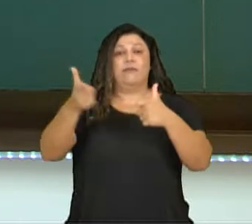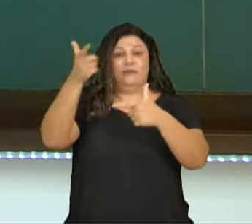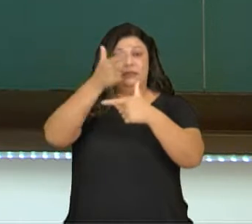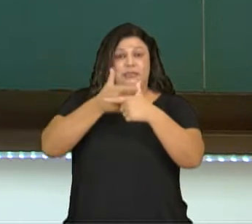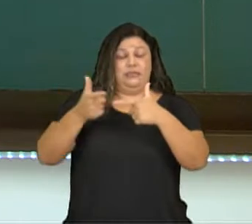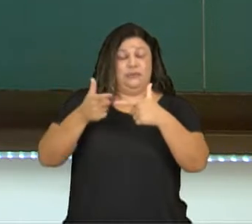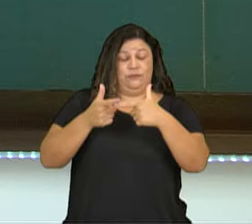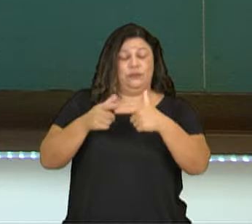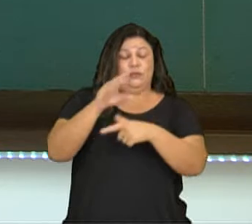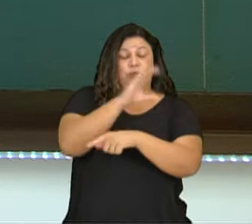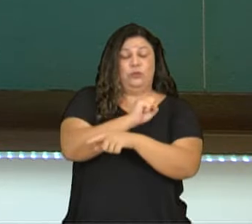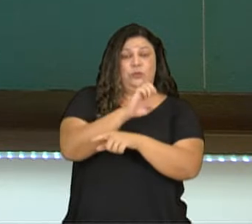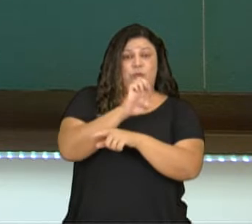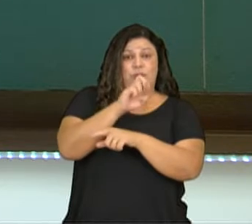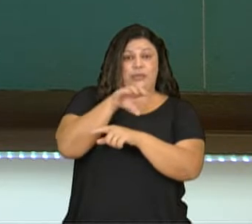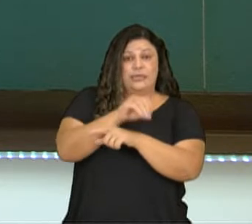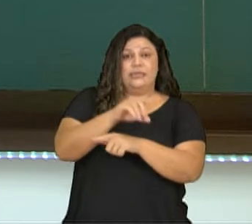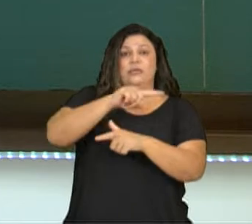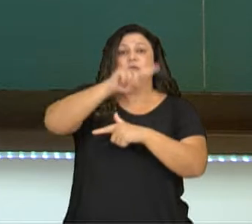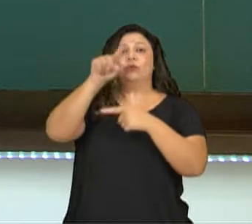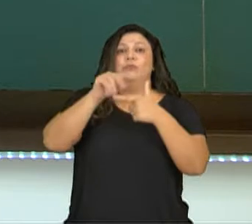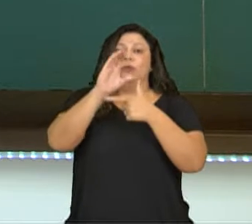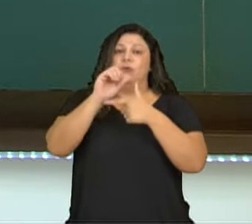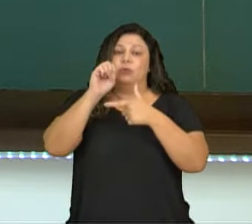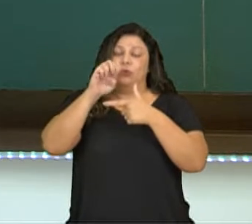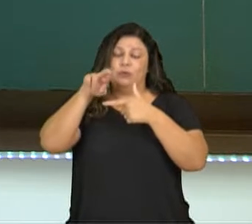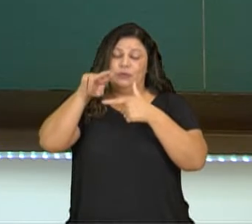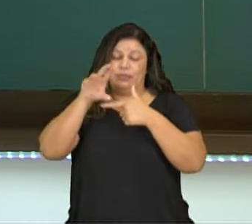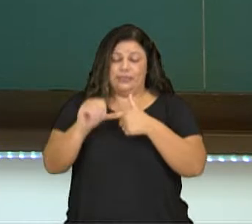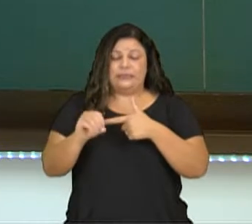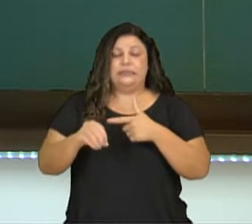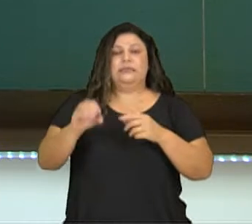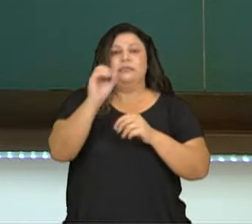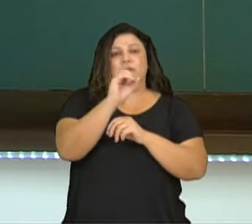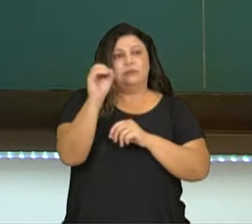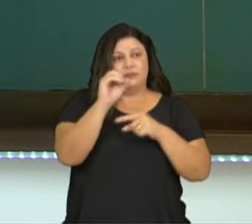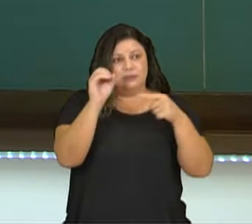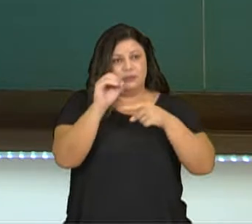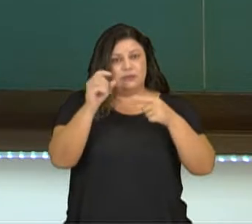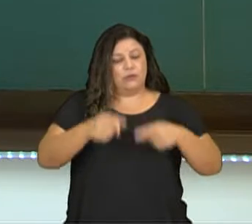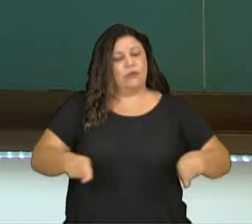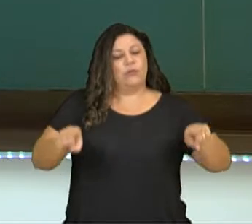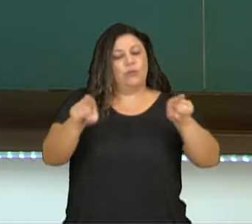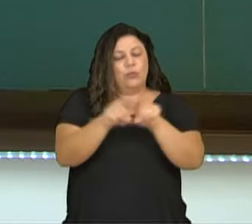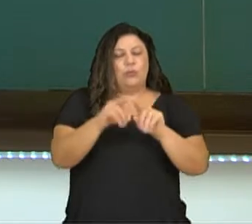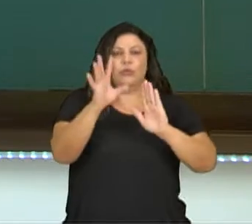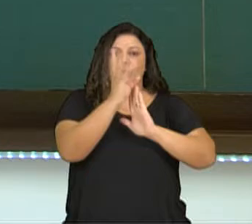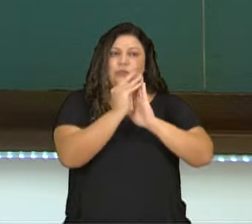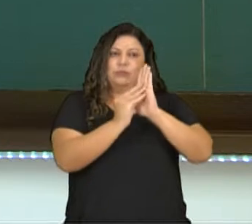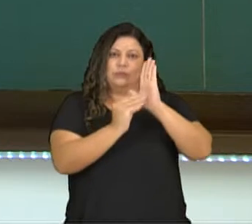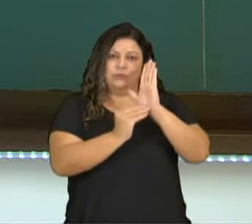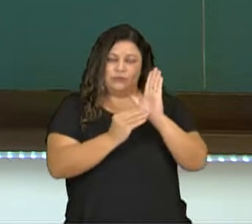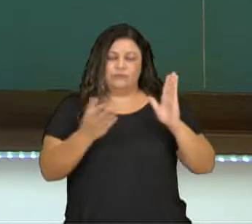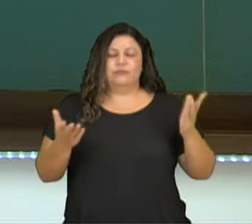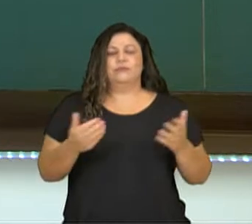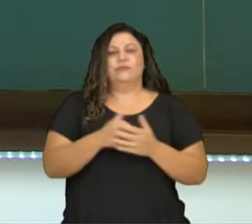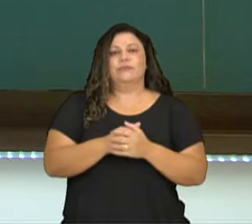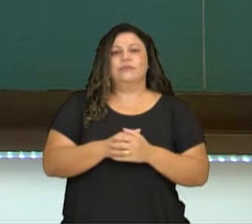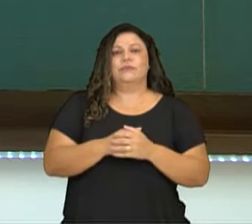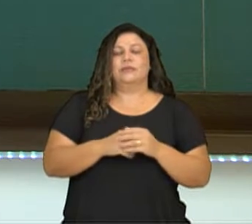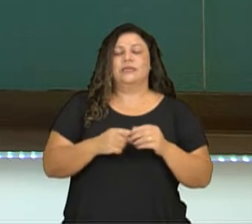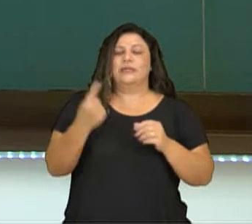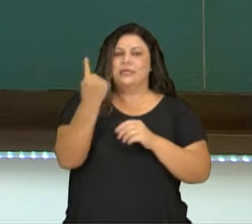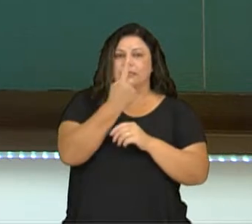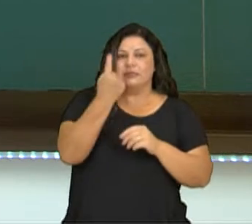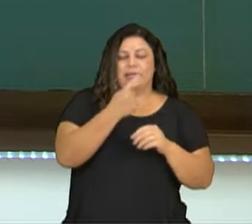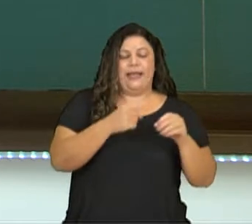pelo cosseno desses ângulos. E aí, nós estamos retomando aqui o conteúdo de redução de ângulos ao primeiro